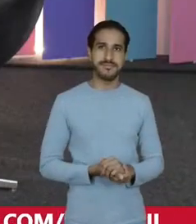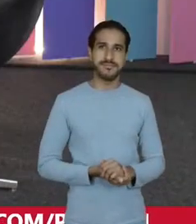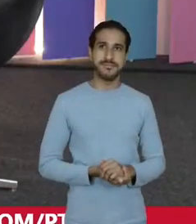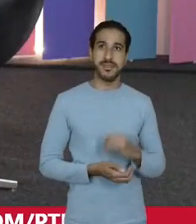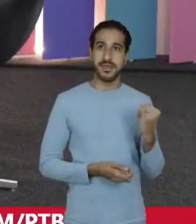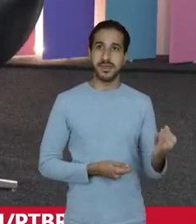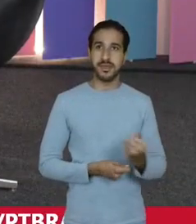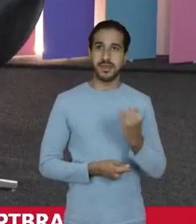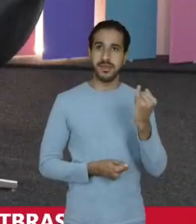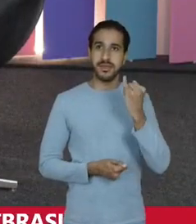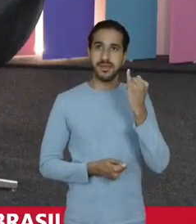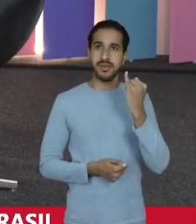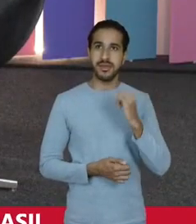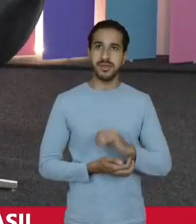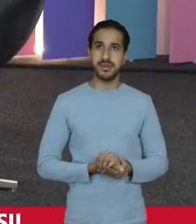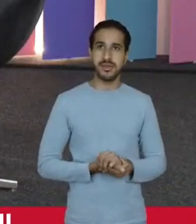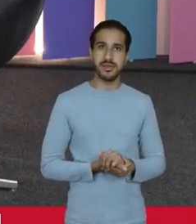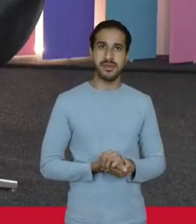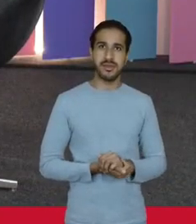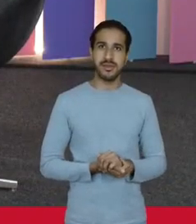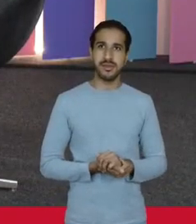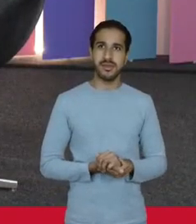É importante...